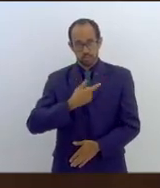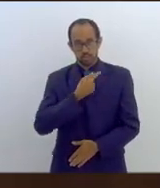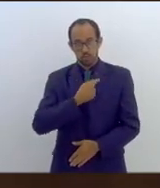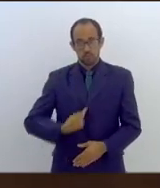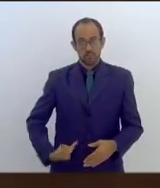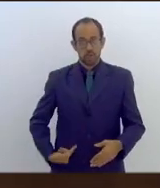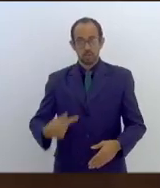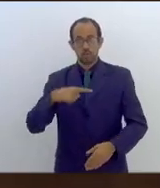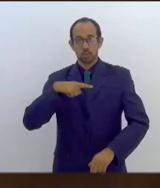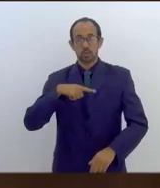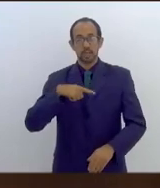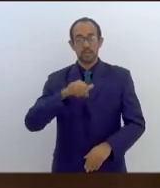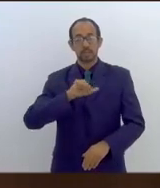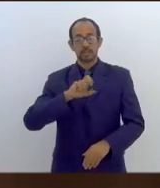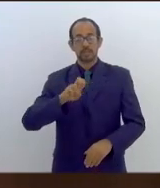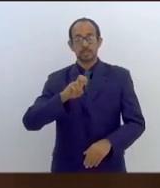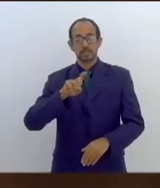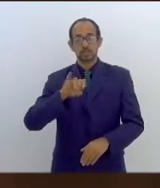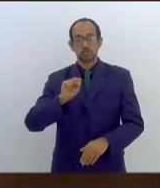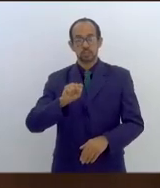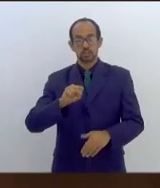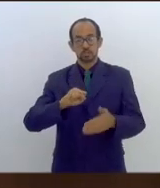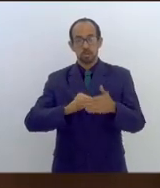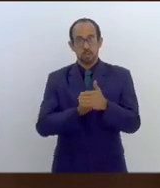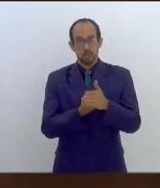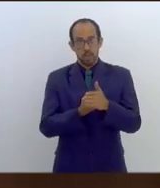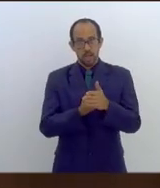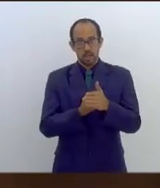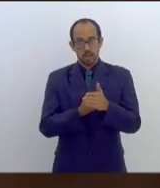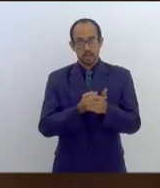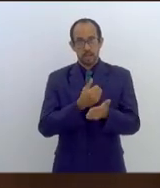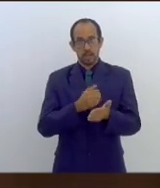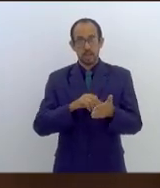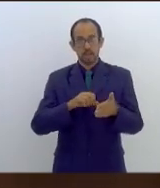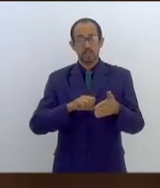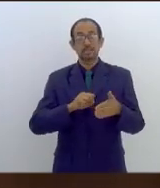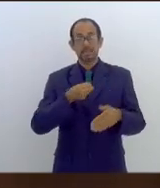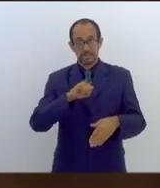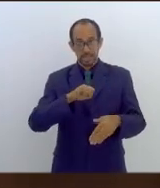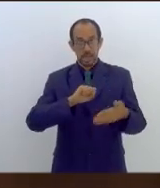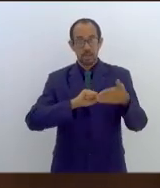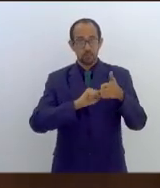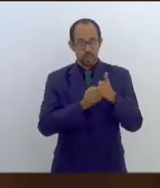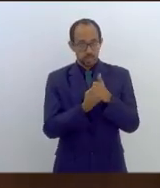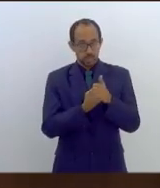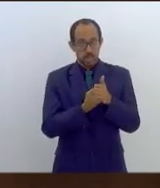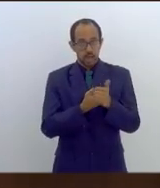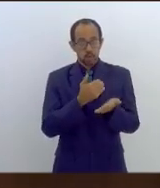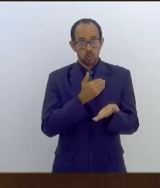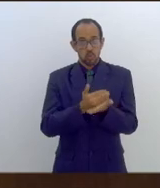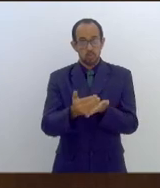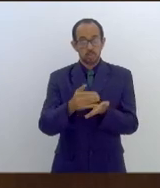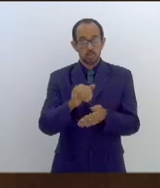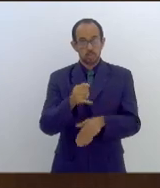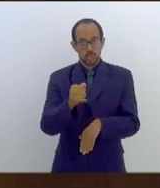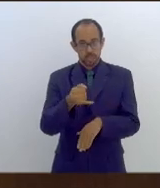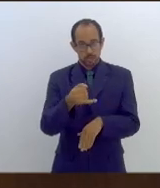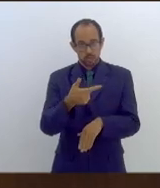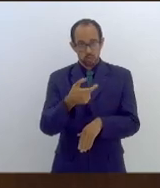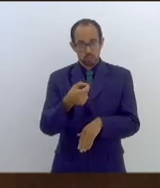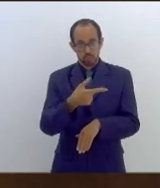15 dias para vetar. Ele veta no início, em janeiro de